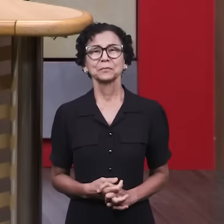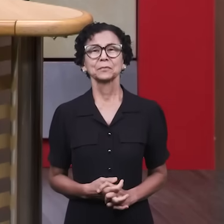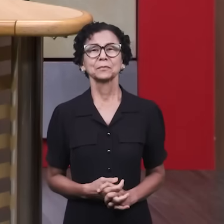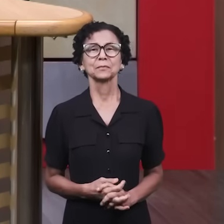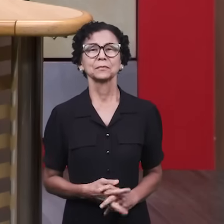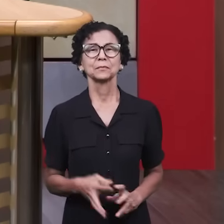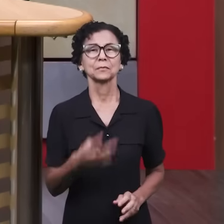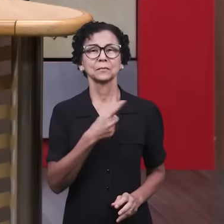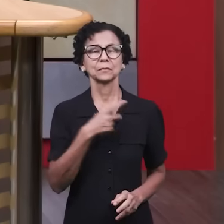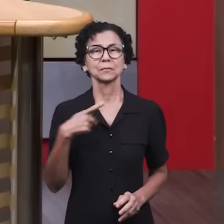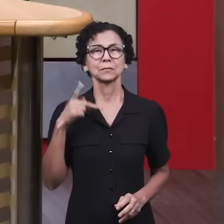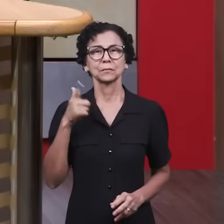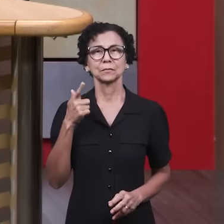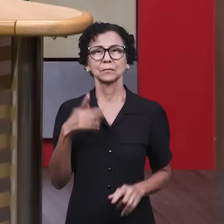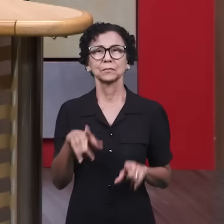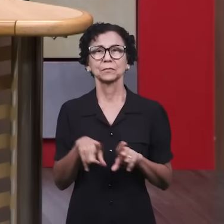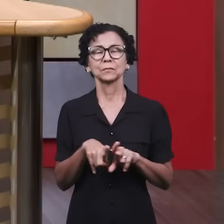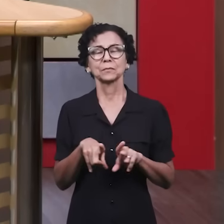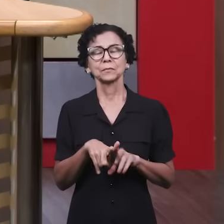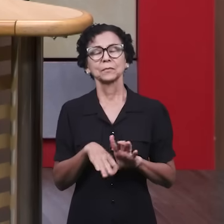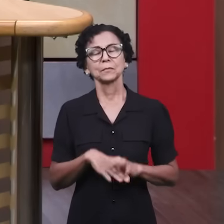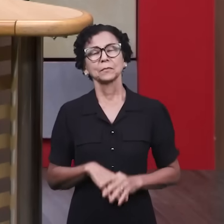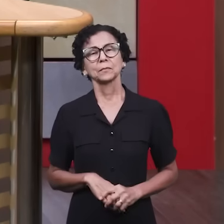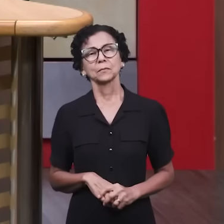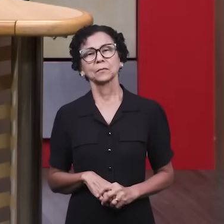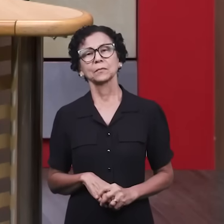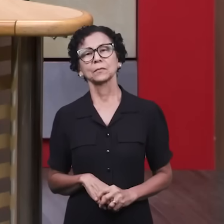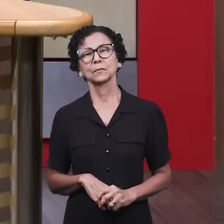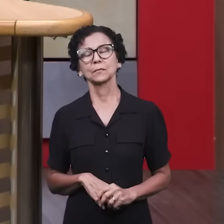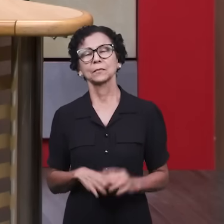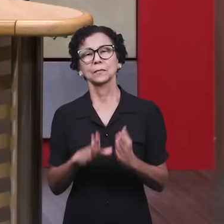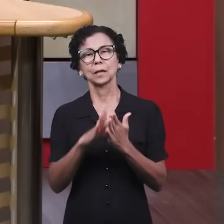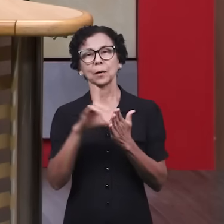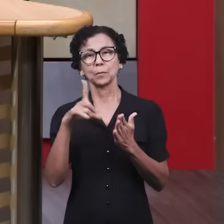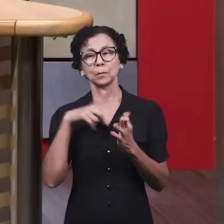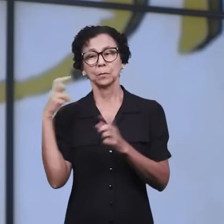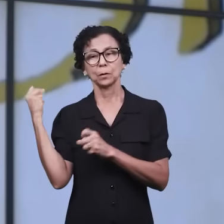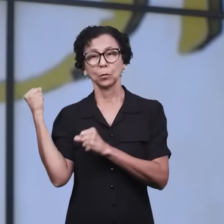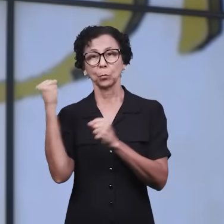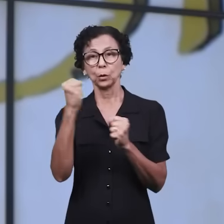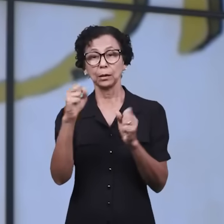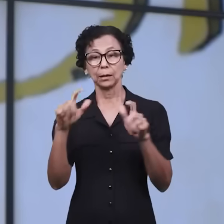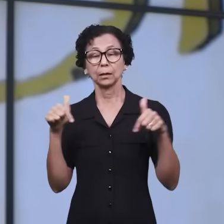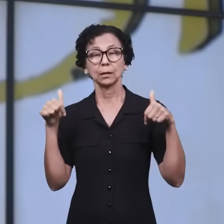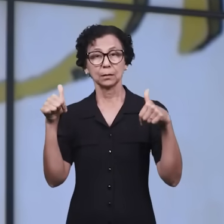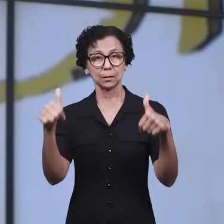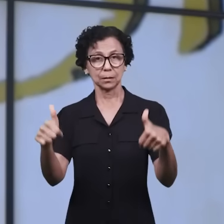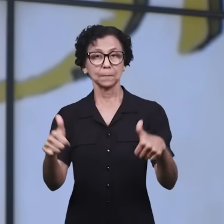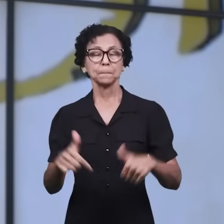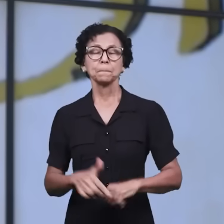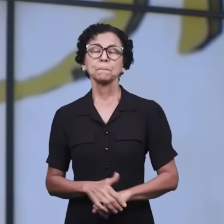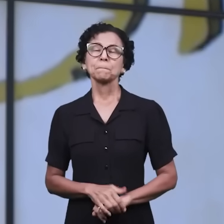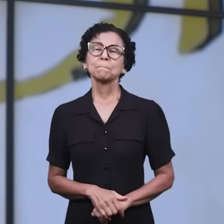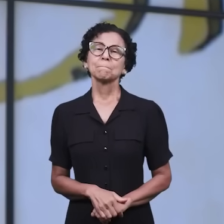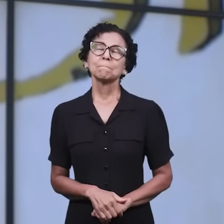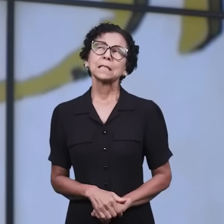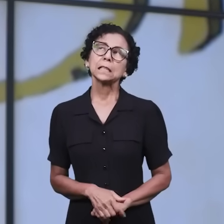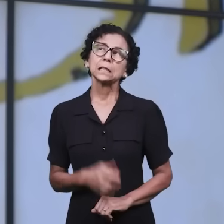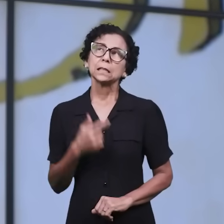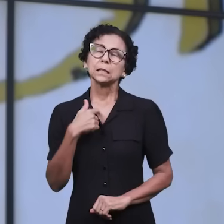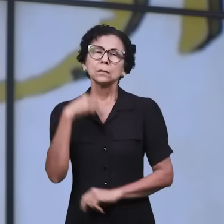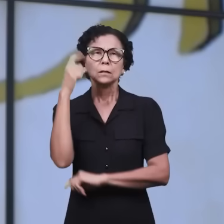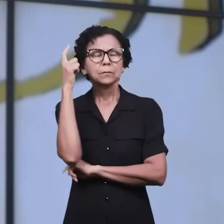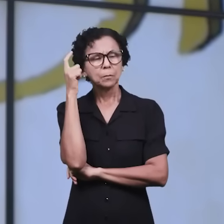isso aí, o poder da operação da palavra nessa hora que nós estamos vivendo. E eu estava pensando nisso, e tem um texto